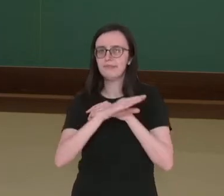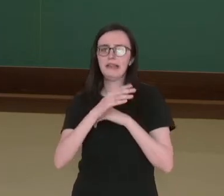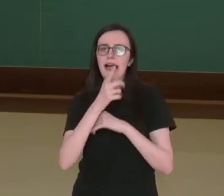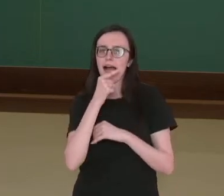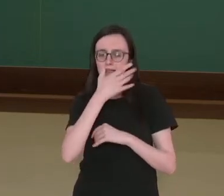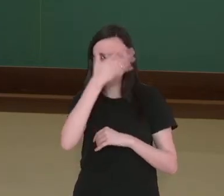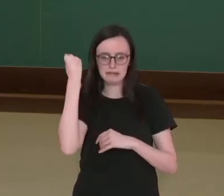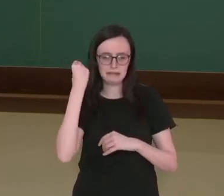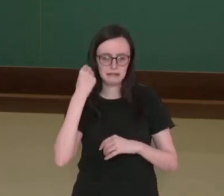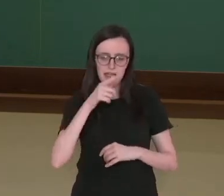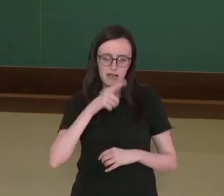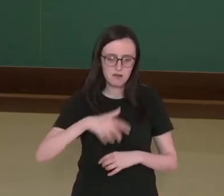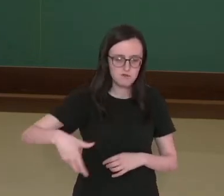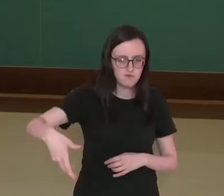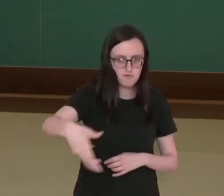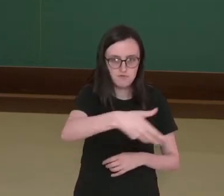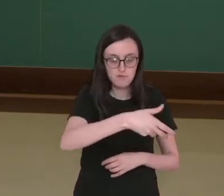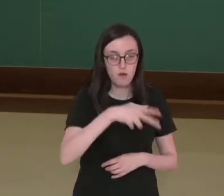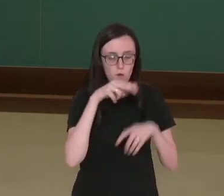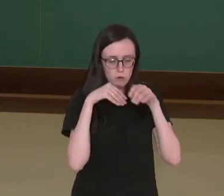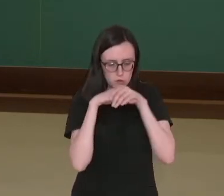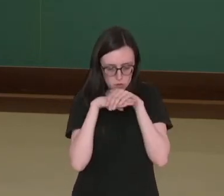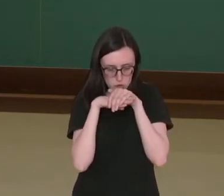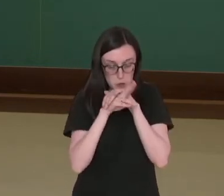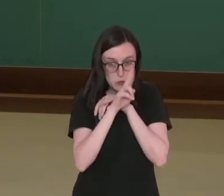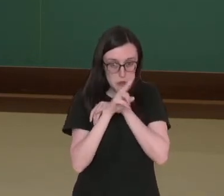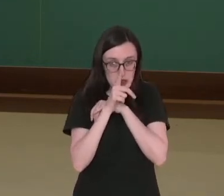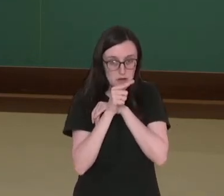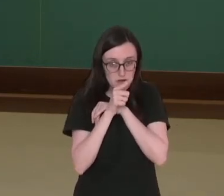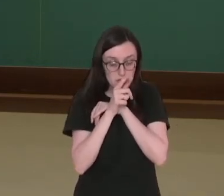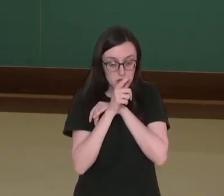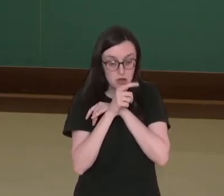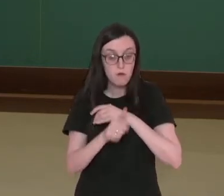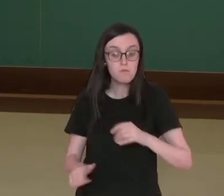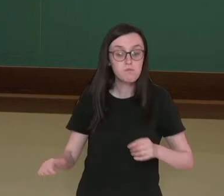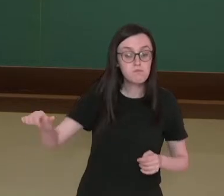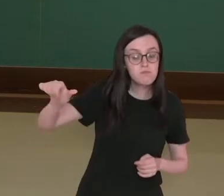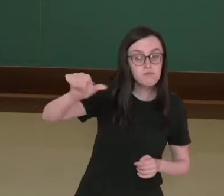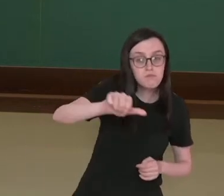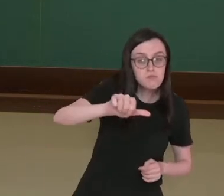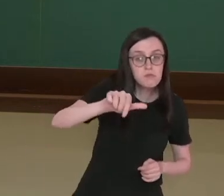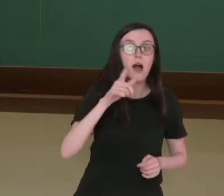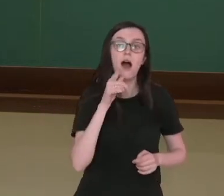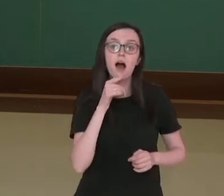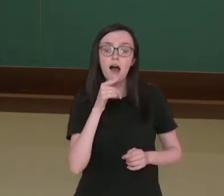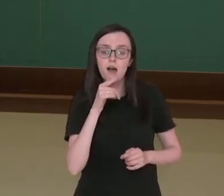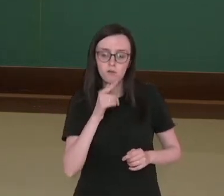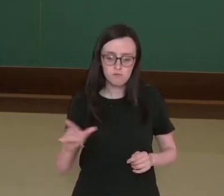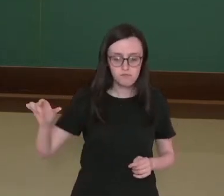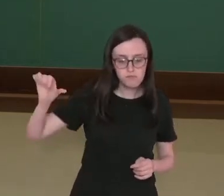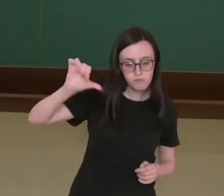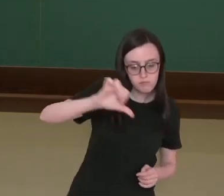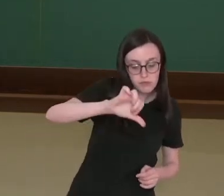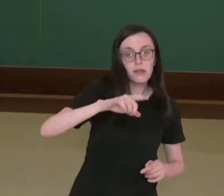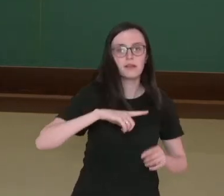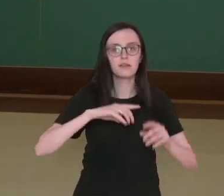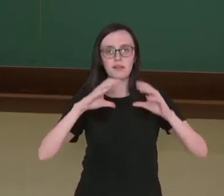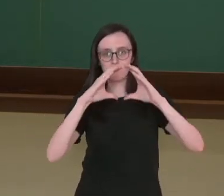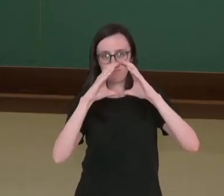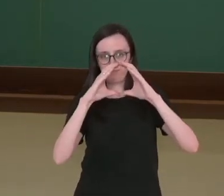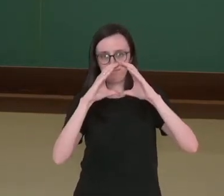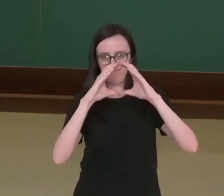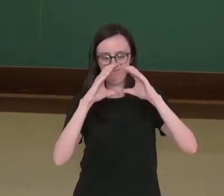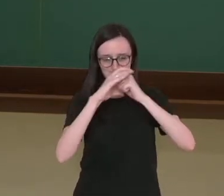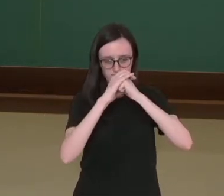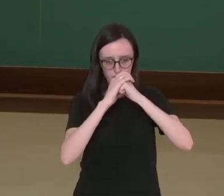água nela. E ela vai usando toda essa reserva. Quando a gente coloca a água de novo, entra a água nesse vacúolo, ela enche de